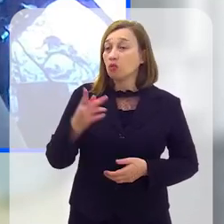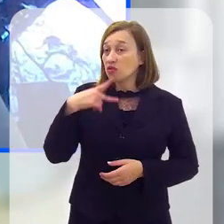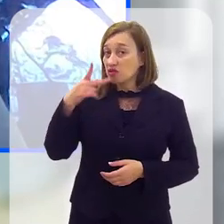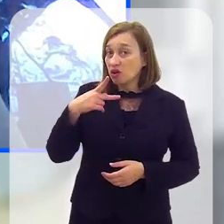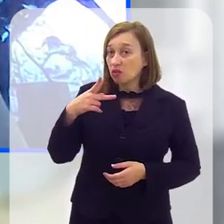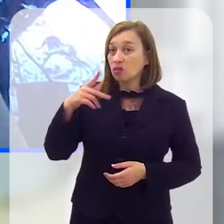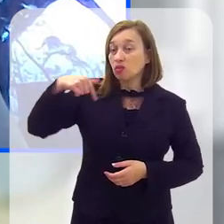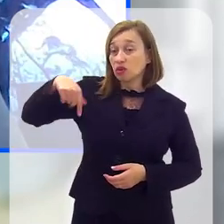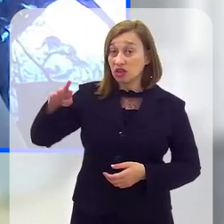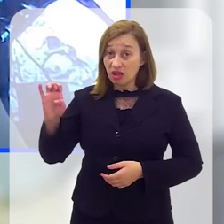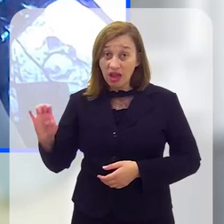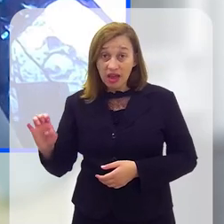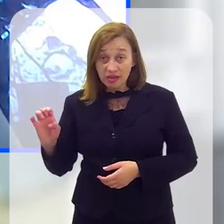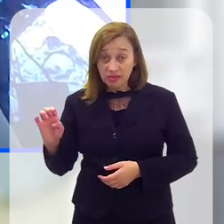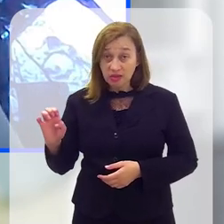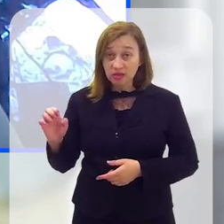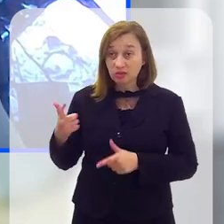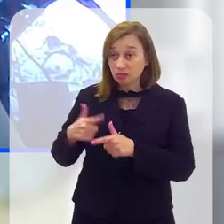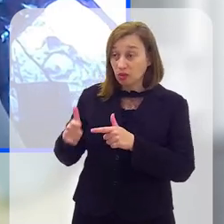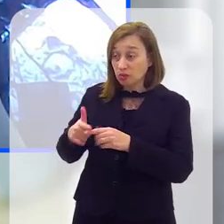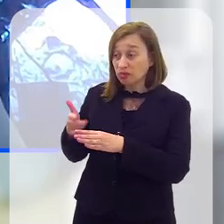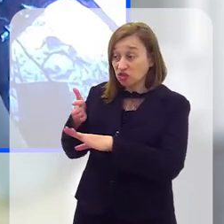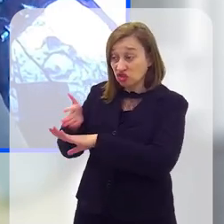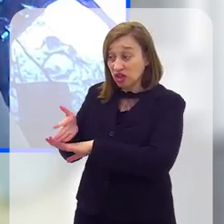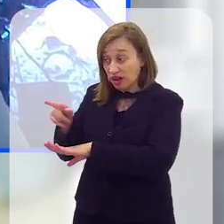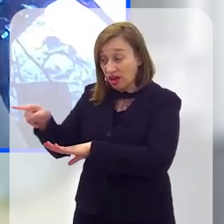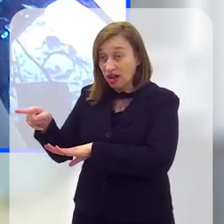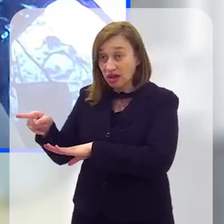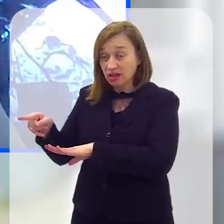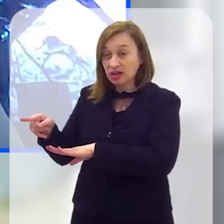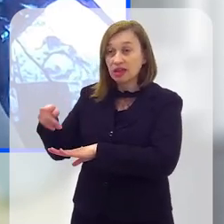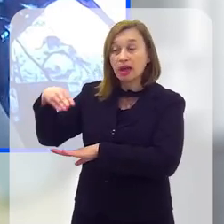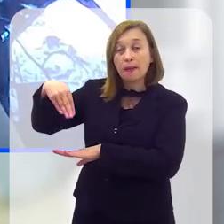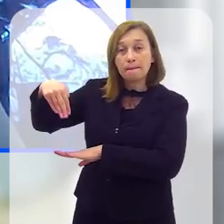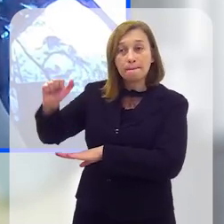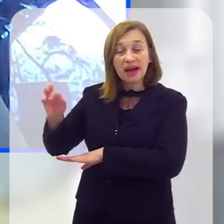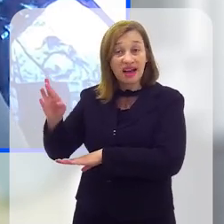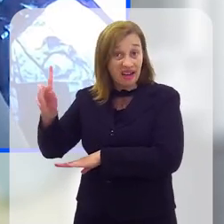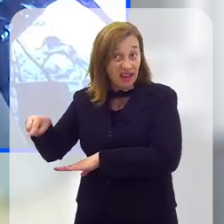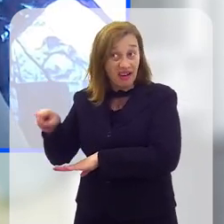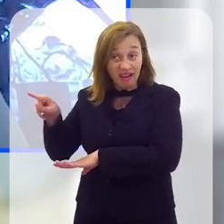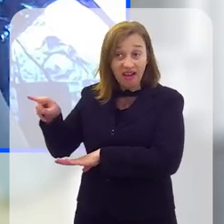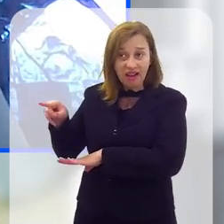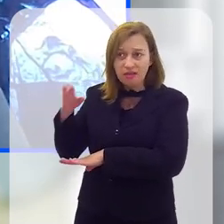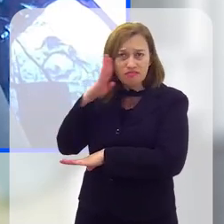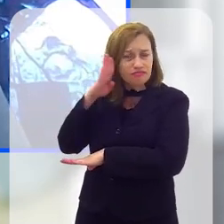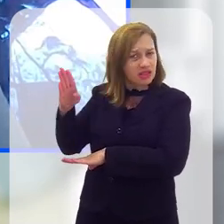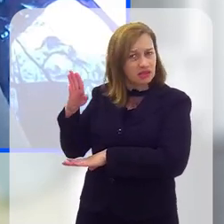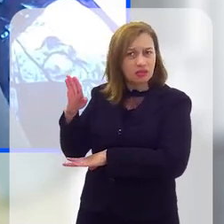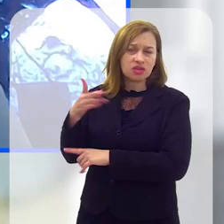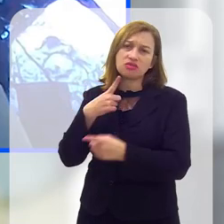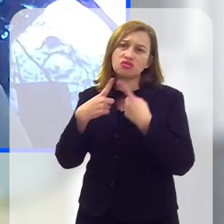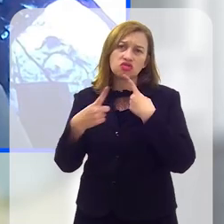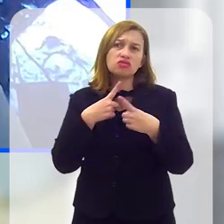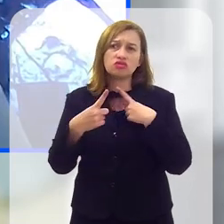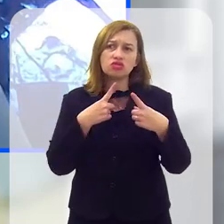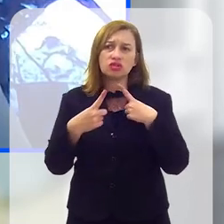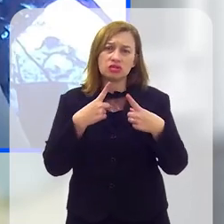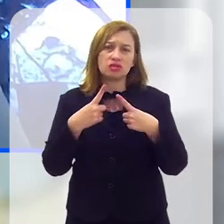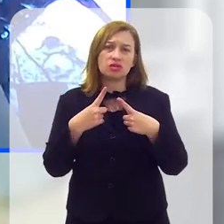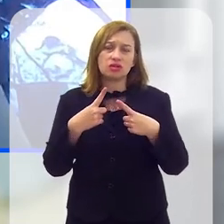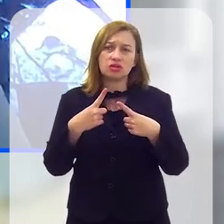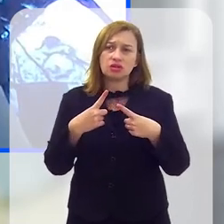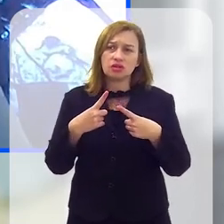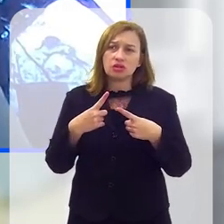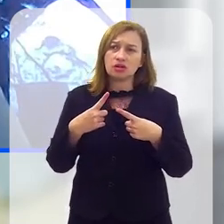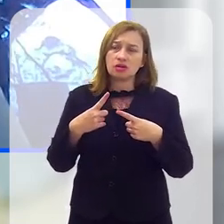como colocou bem aqui o Guilherme, você colocou no seu relato no caso da Maré. É fundamental quando se quer discutir, por exemplo,